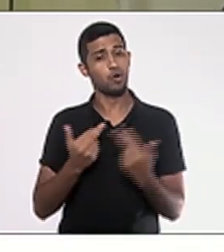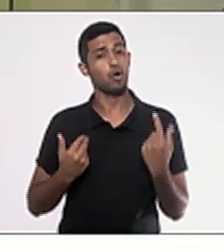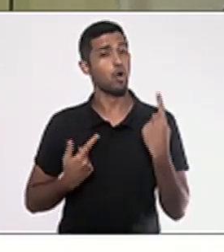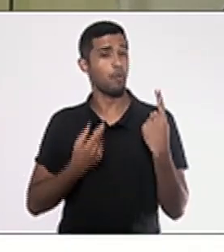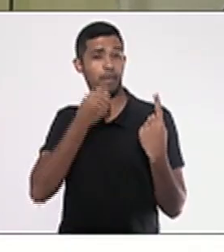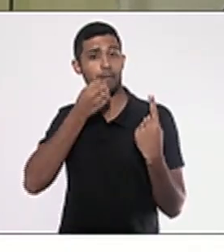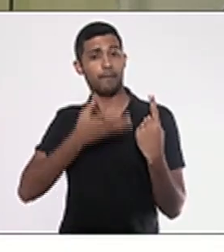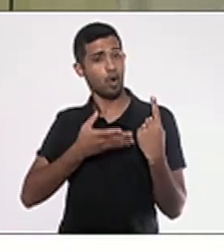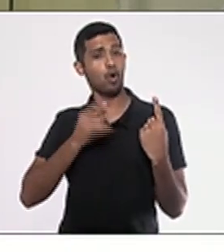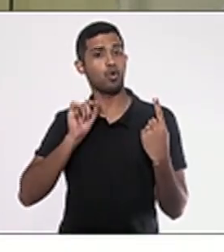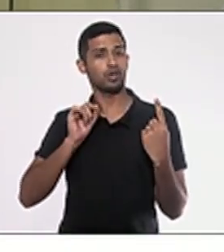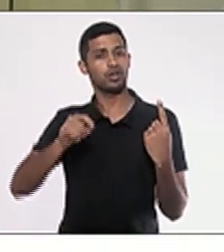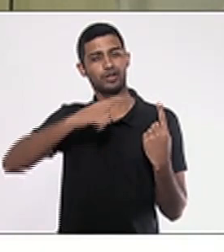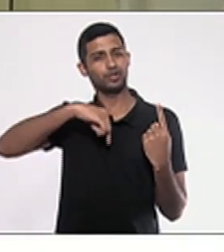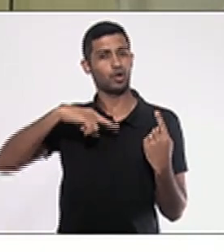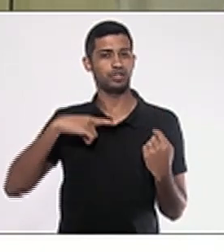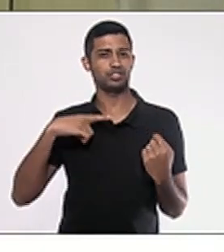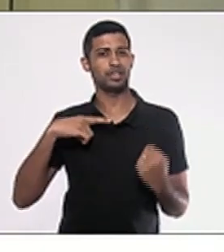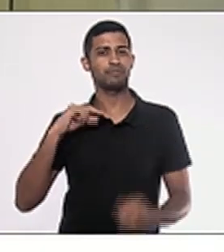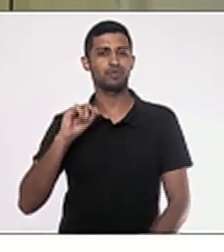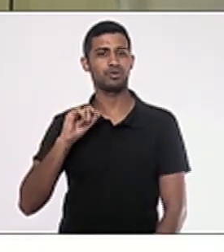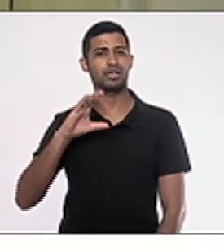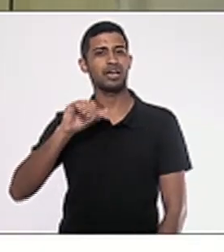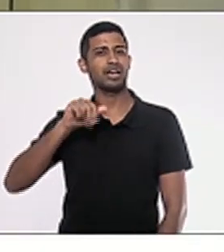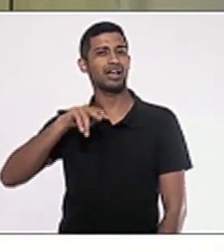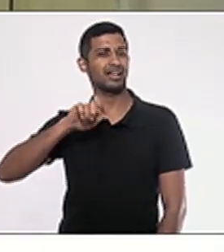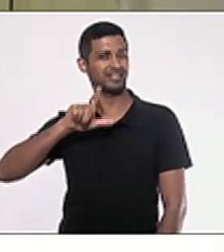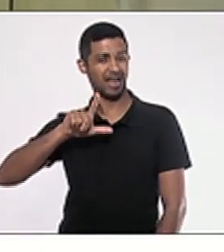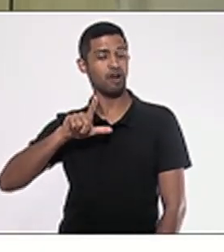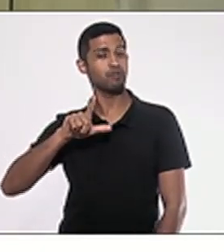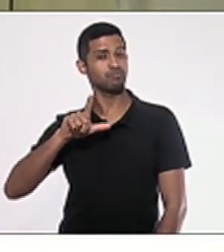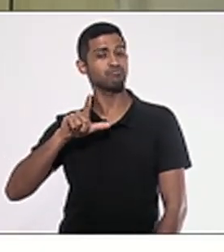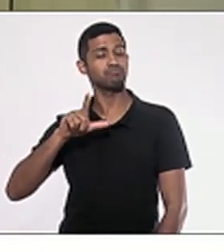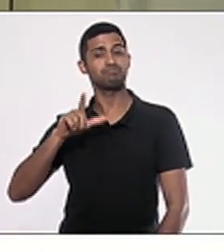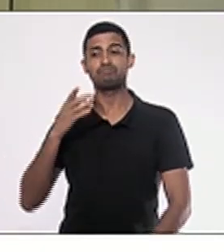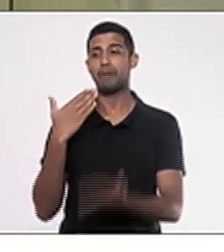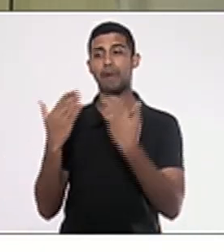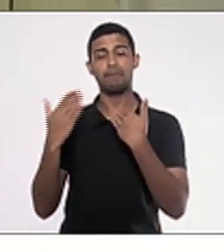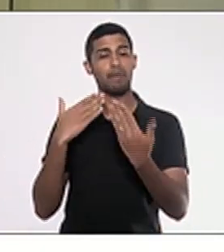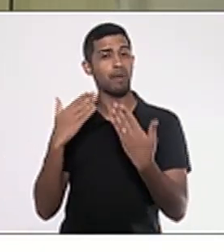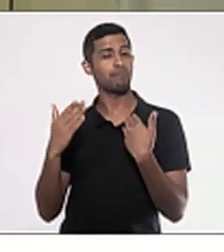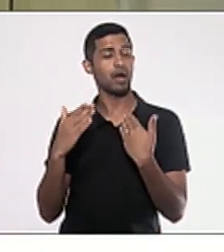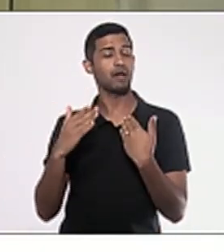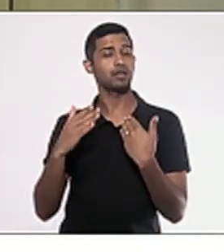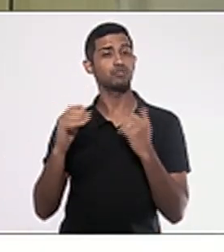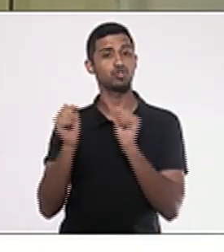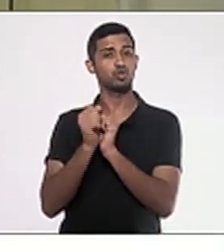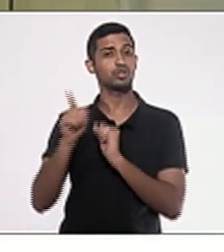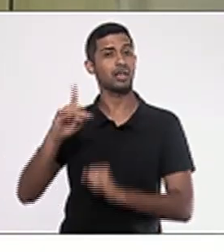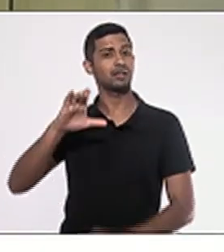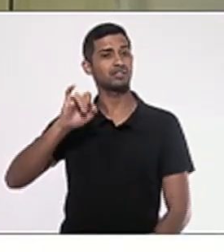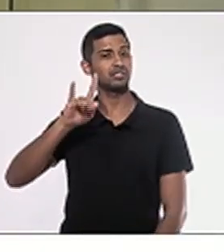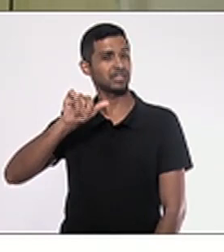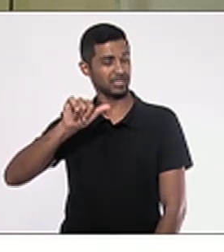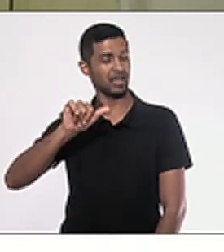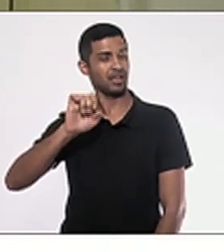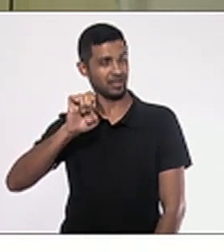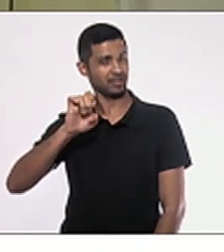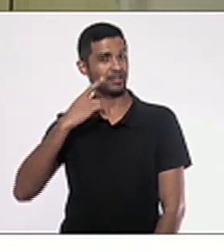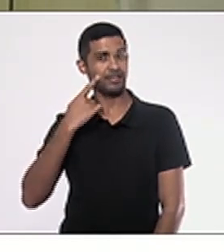é que nós temos um canal de diálogo com a SEDAI, muitas coisas até a gente não judicializa, porque